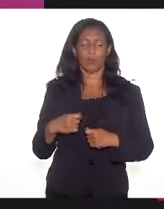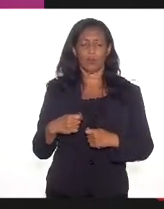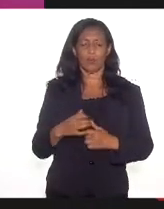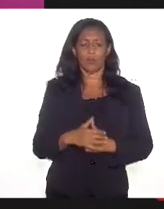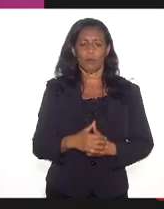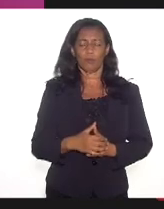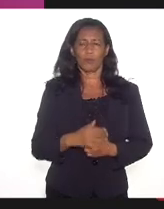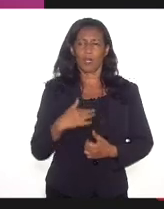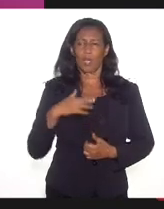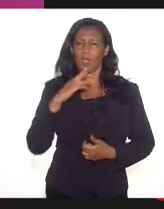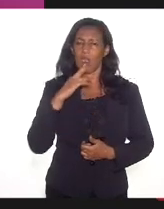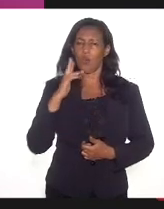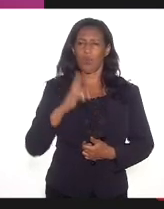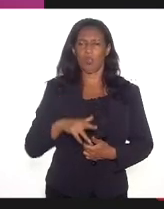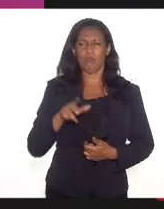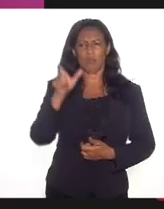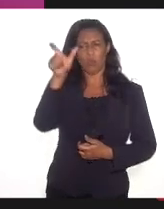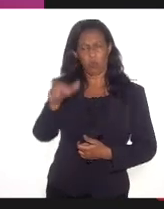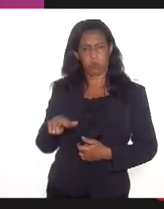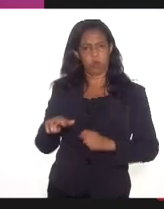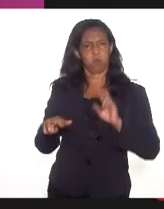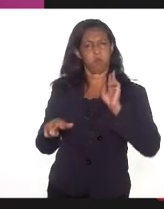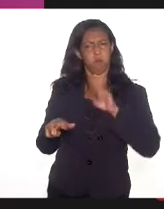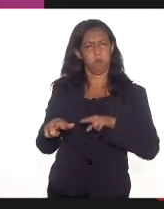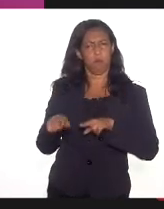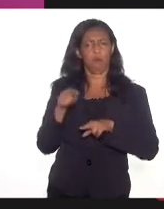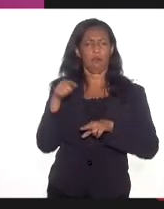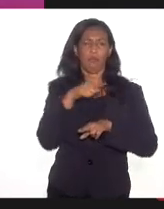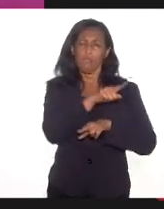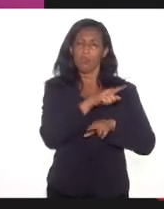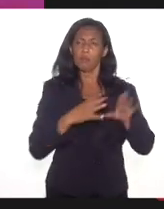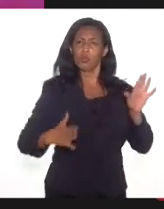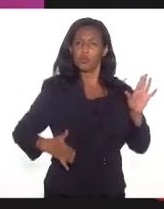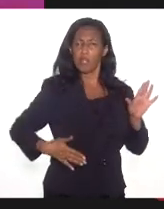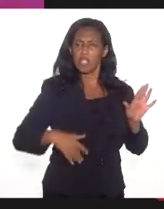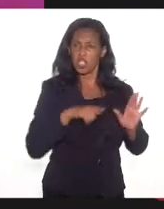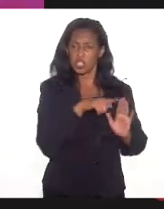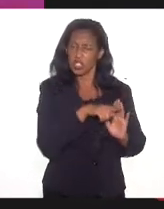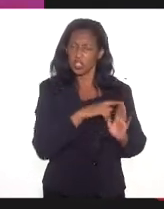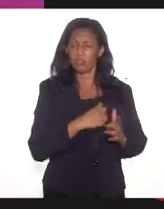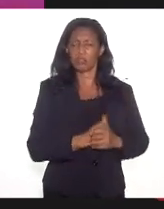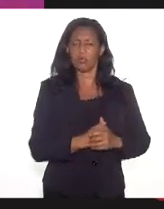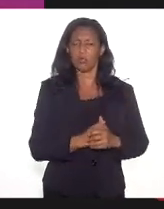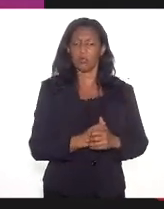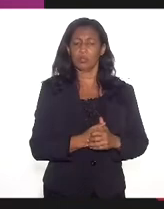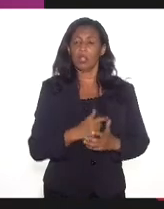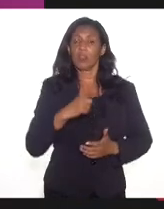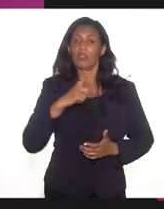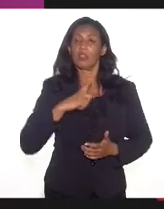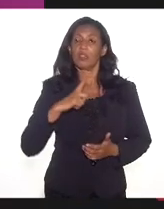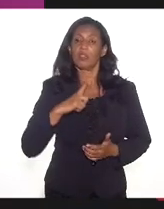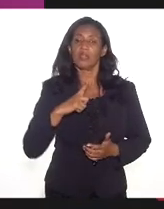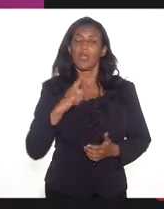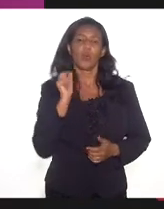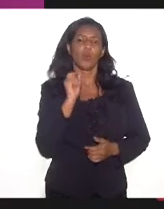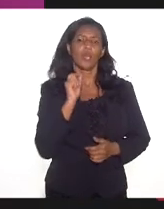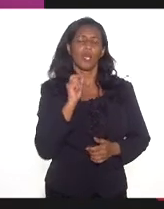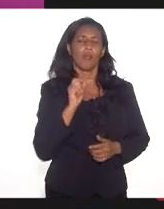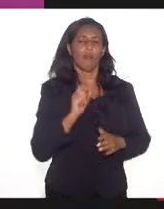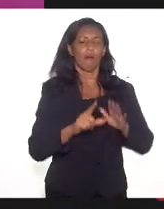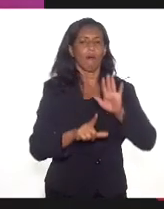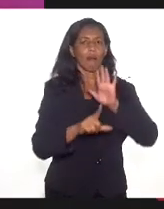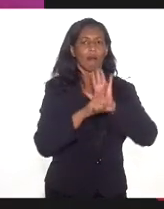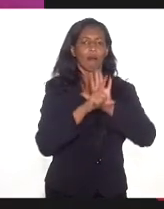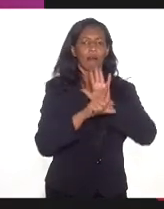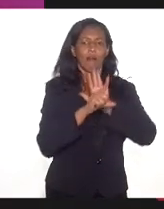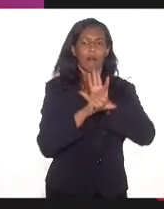reconhecimento e para os marginais para os bandidos existem legislações